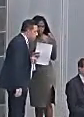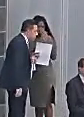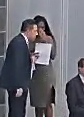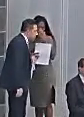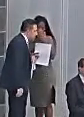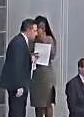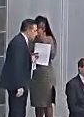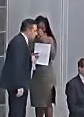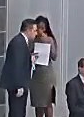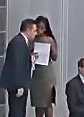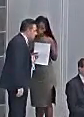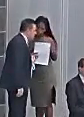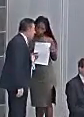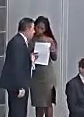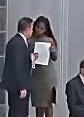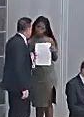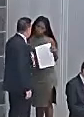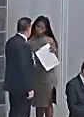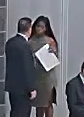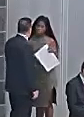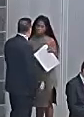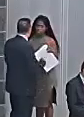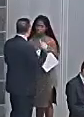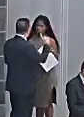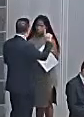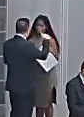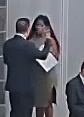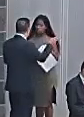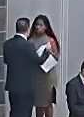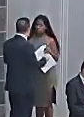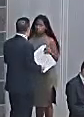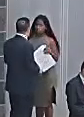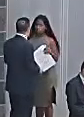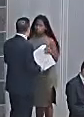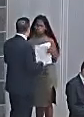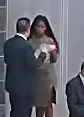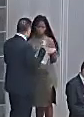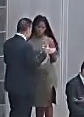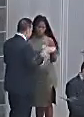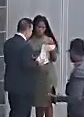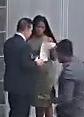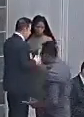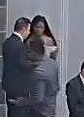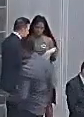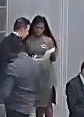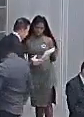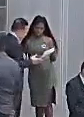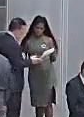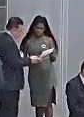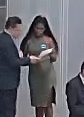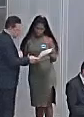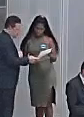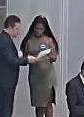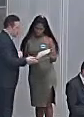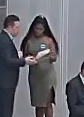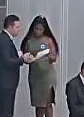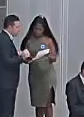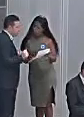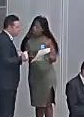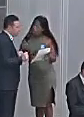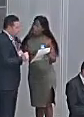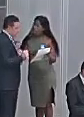emissão passe para o Estado. Quero aqui dizer ao nosso representante da Secretaria de Infraestrutura, que é o